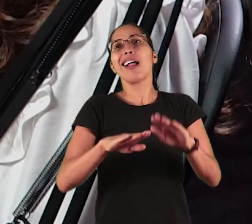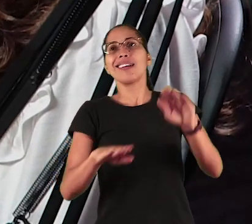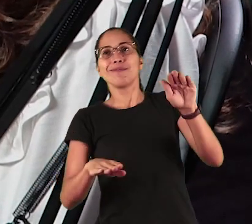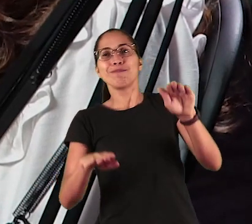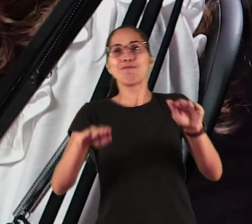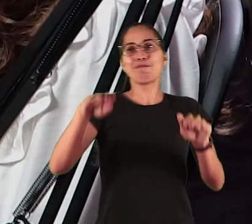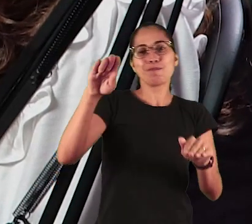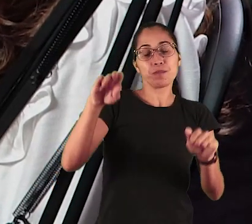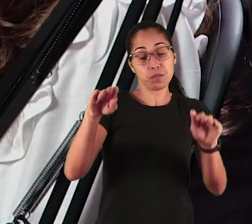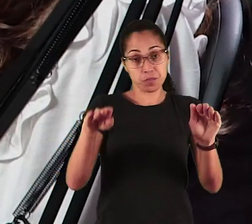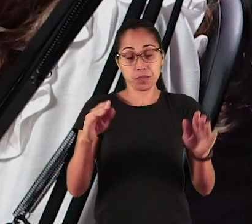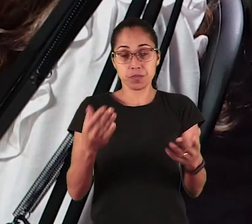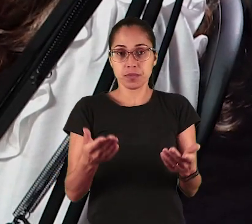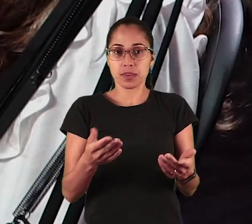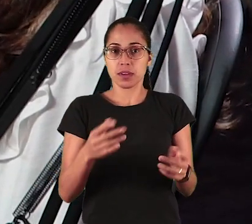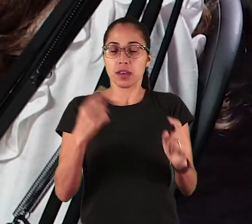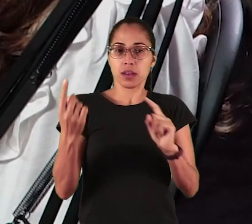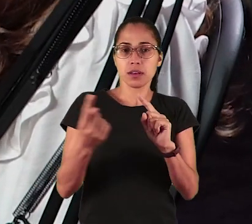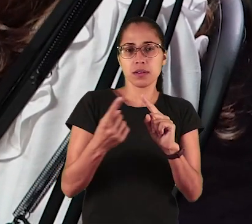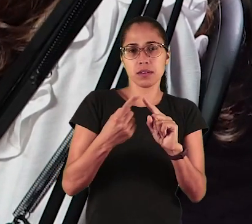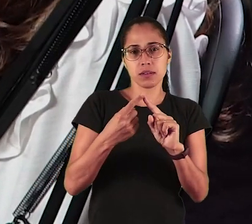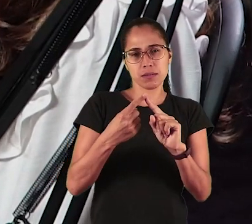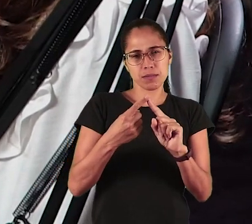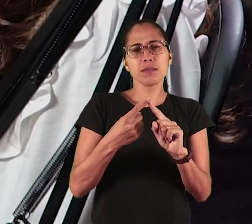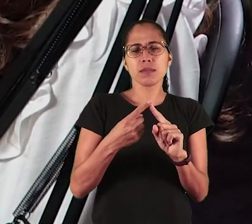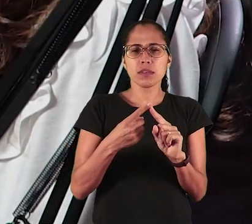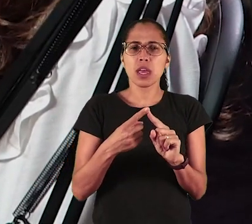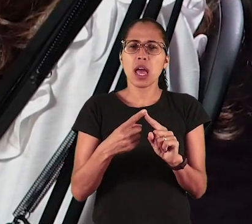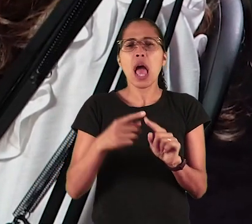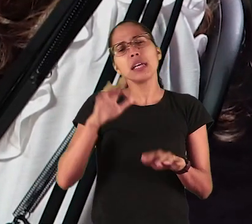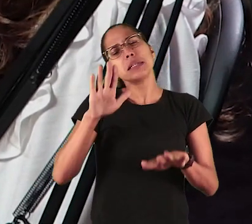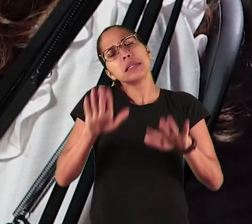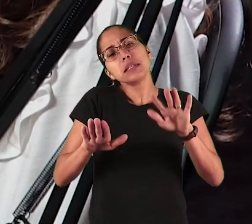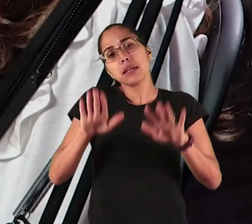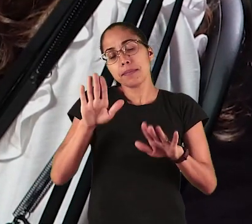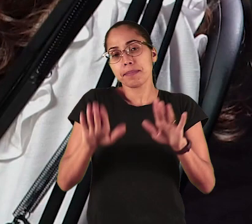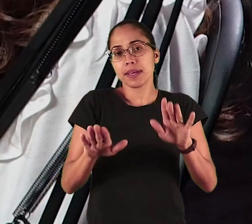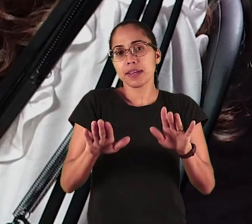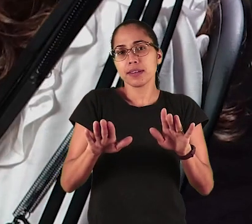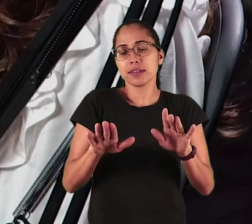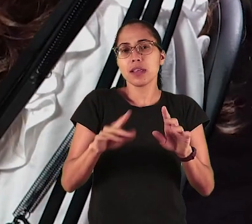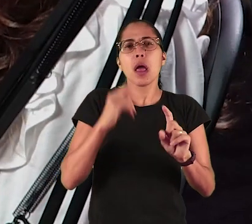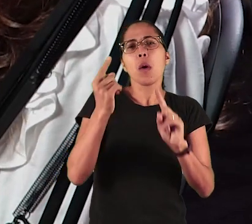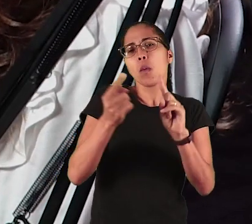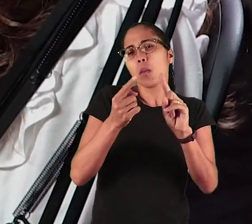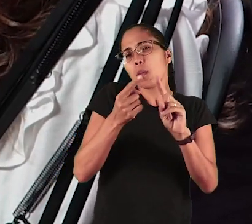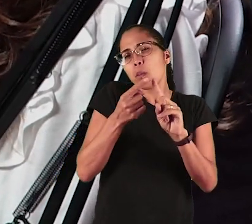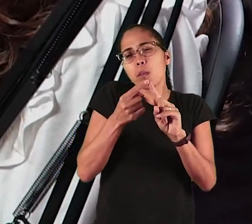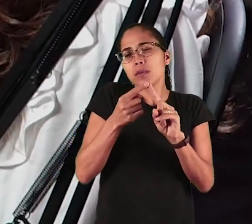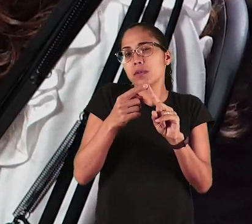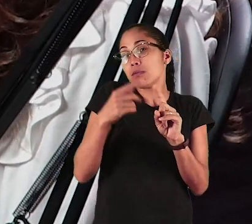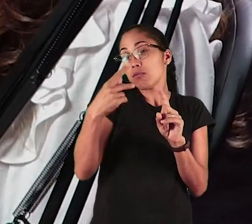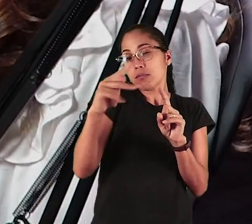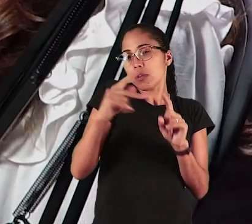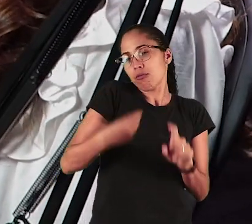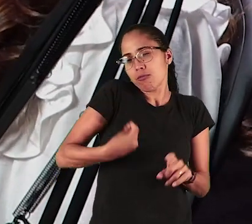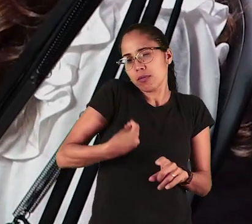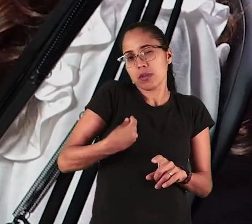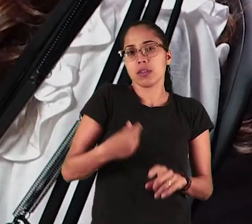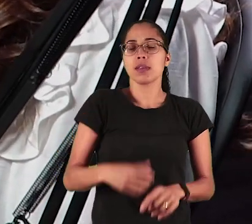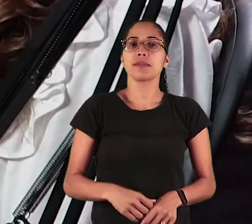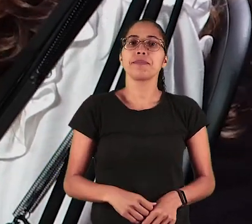ser longhaus o propósito Depende muito do propósito que é o seu propósito de vida né então assim